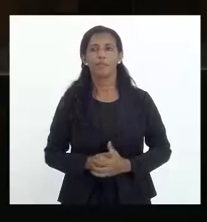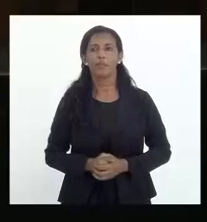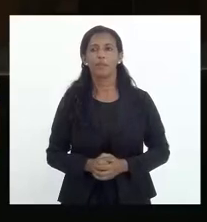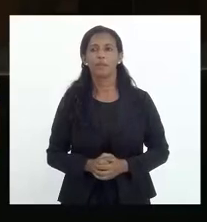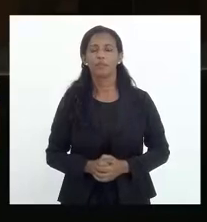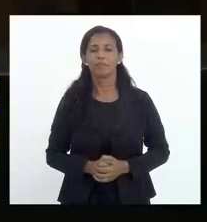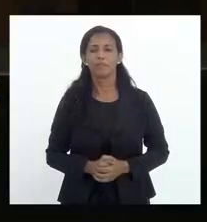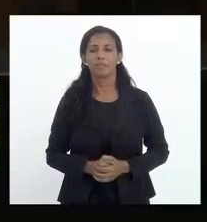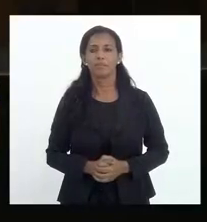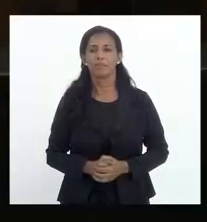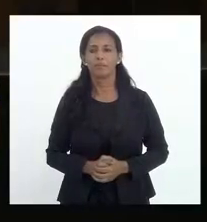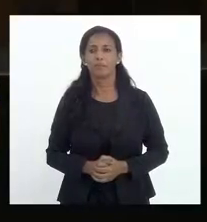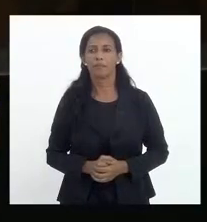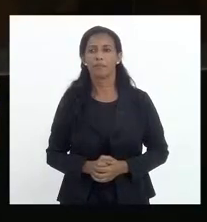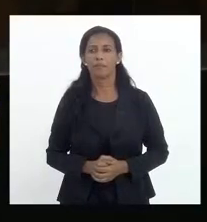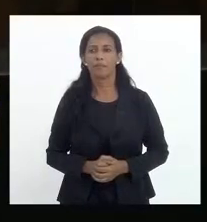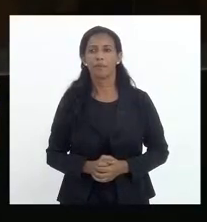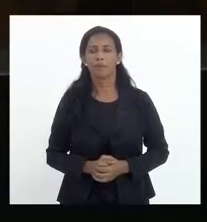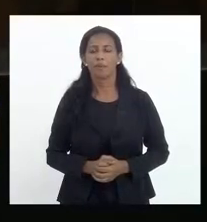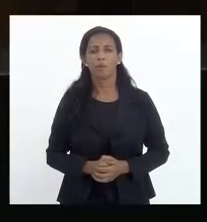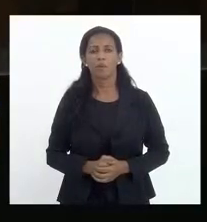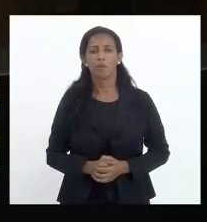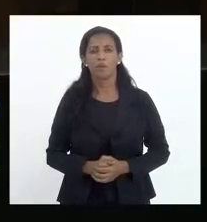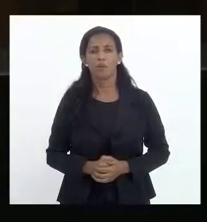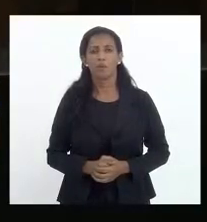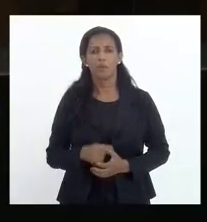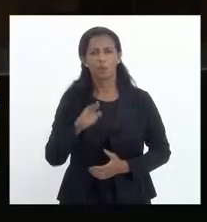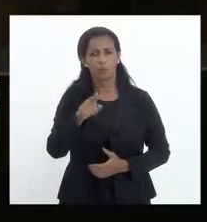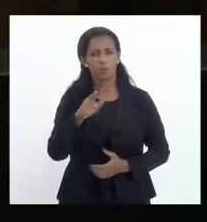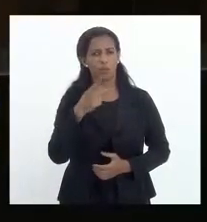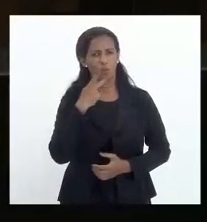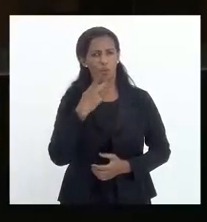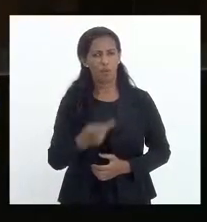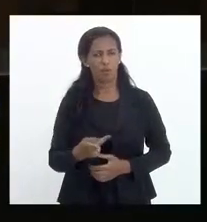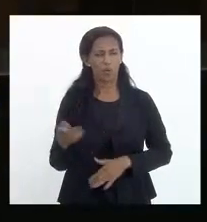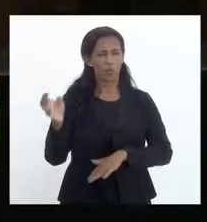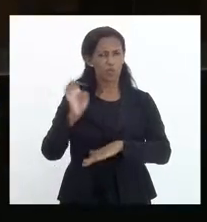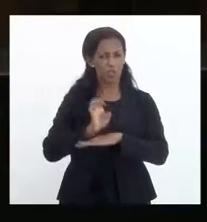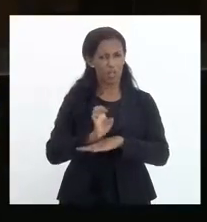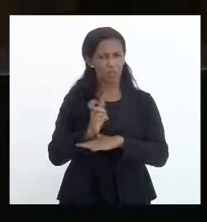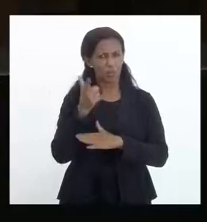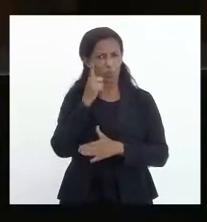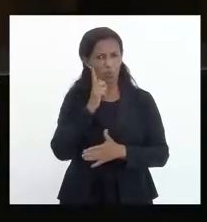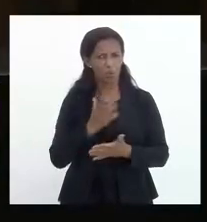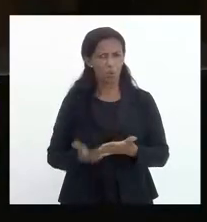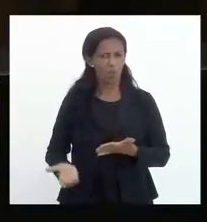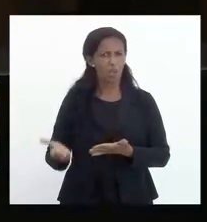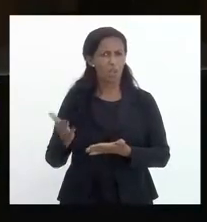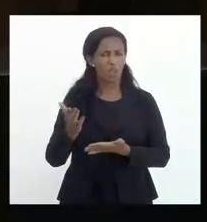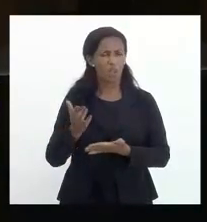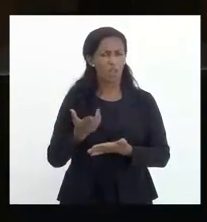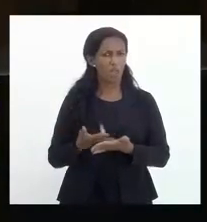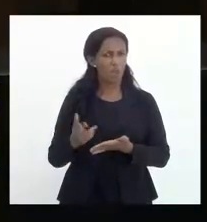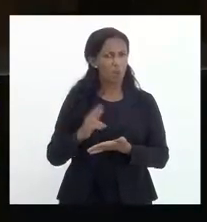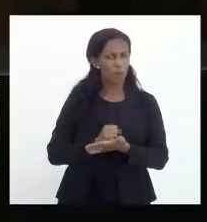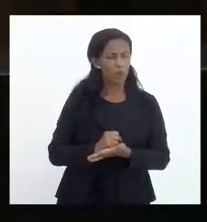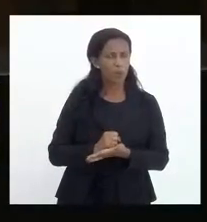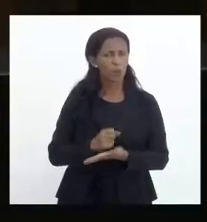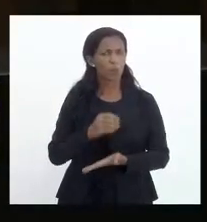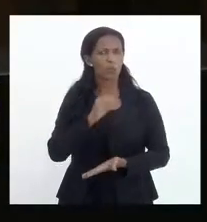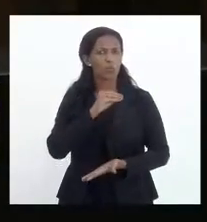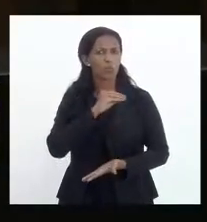seguinte. O senhor falou aqui dentro que o Estado recuperou os salários que o